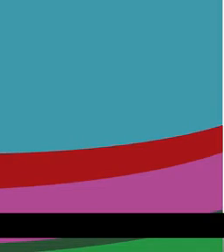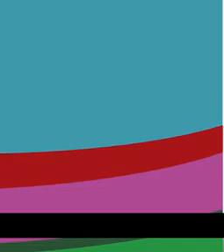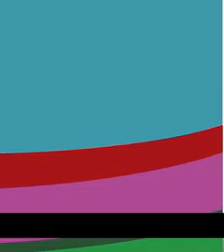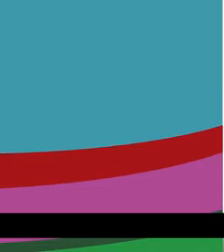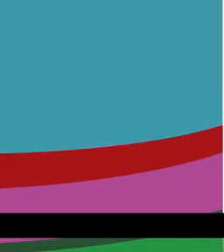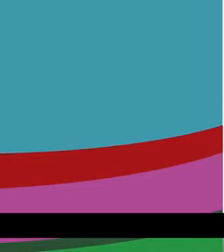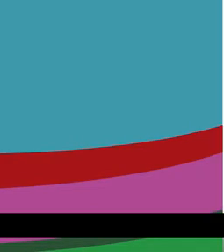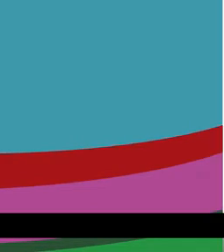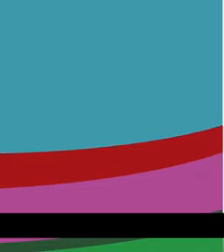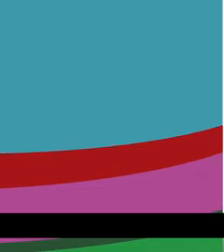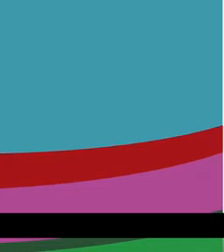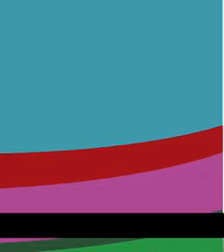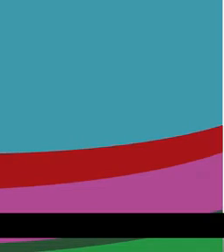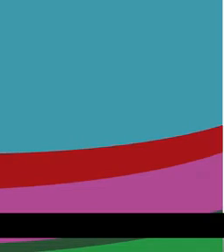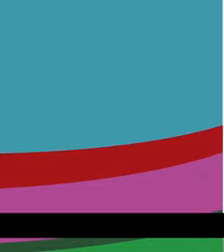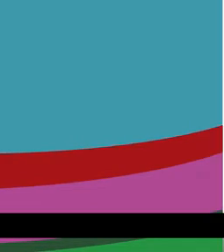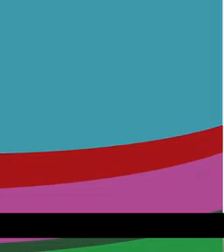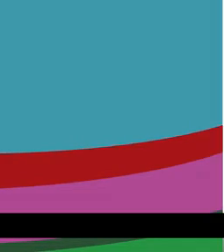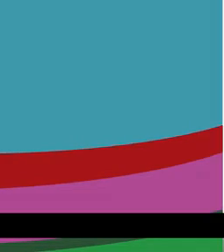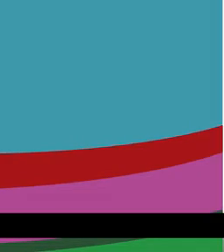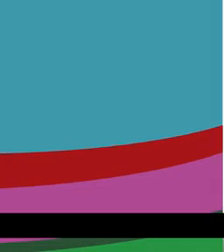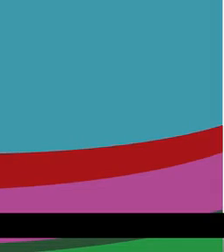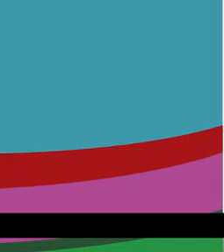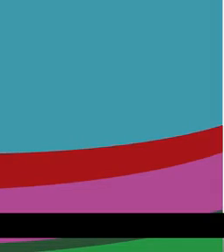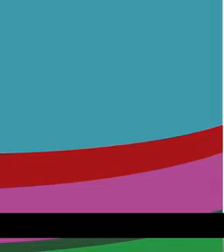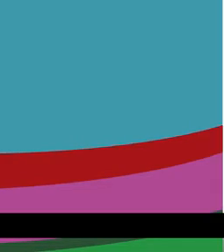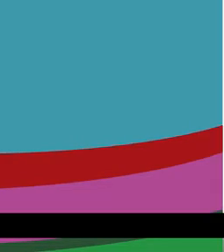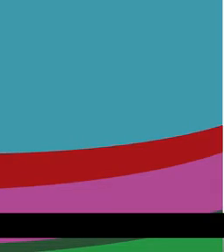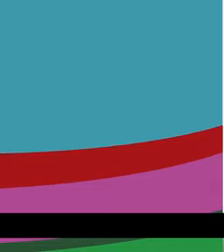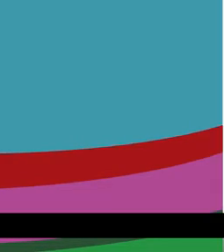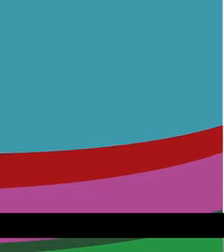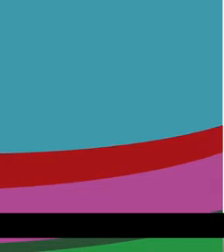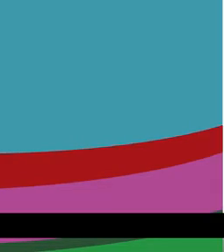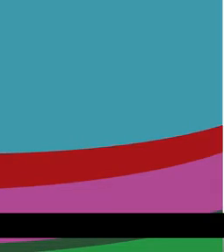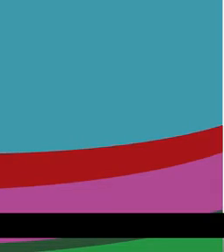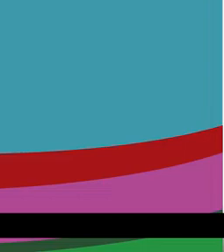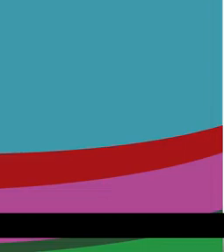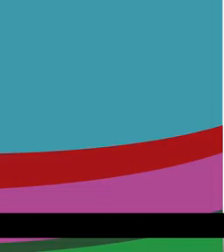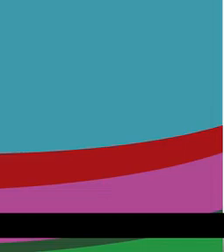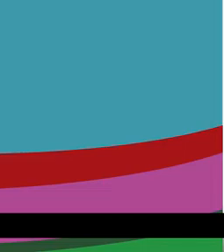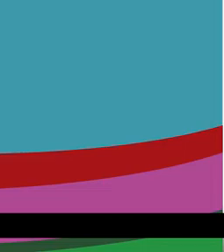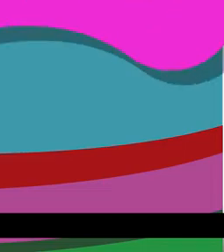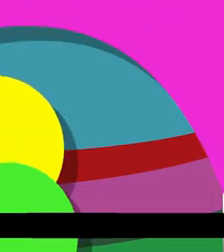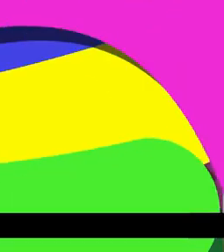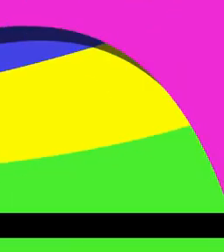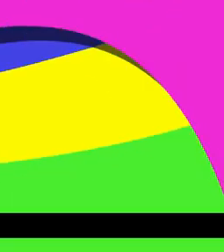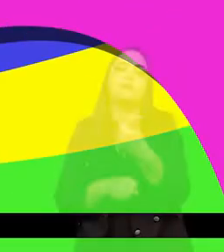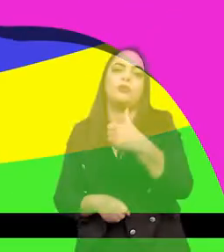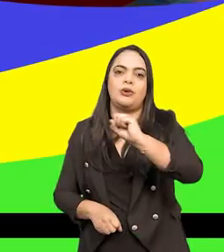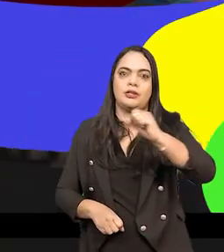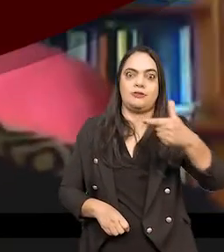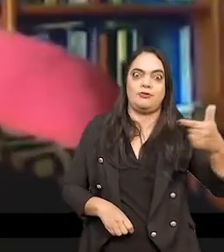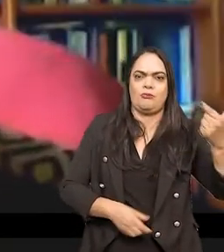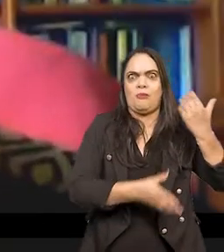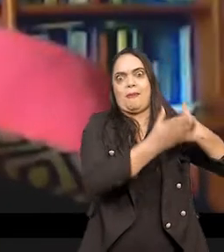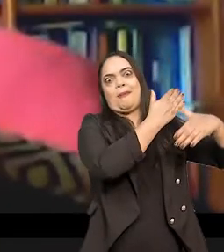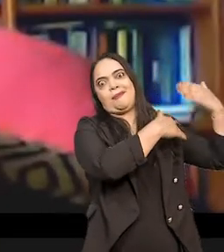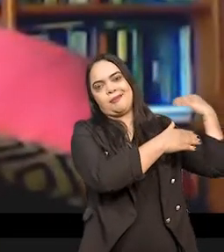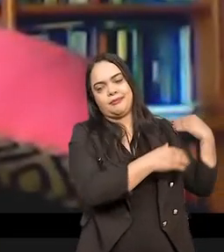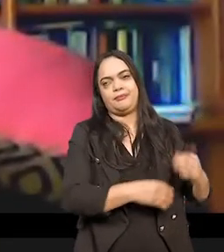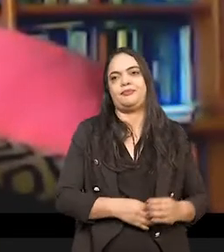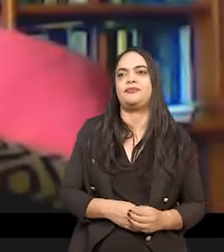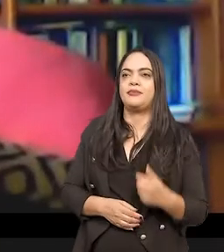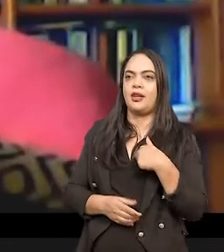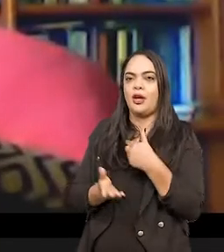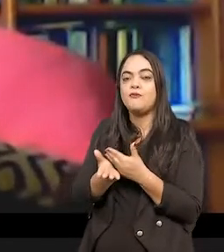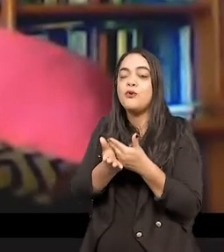e o Dicionário Crítico de Gênero, junto com o Losandro Tedeschi. Vou começar assim, alguns